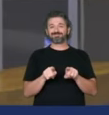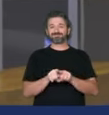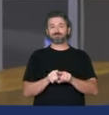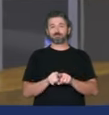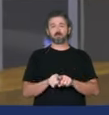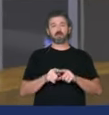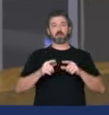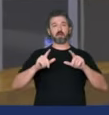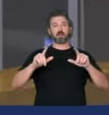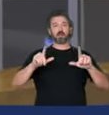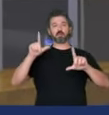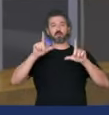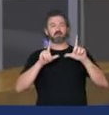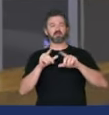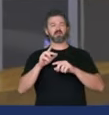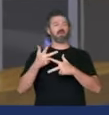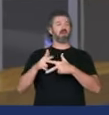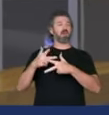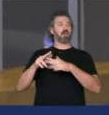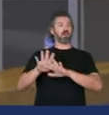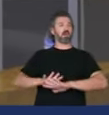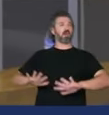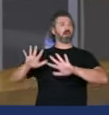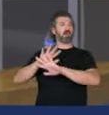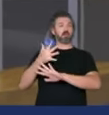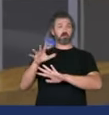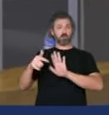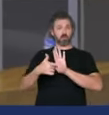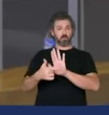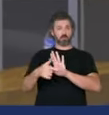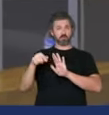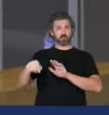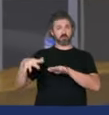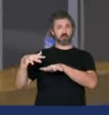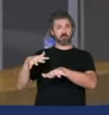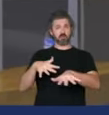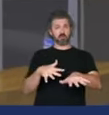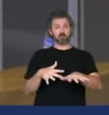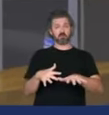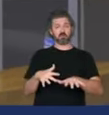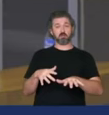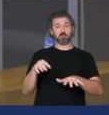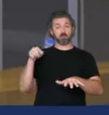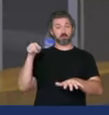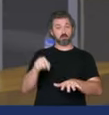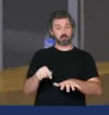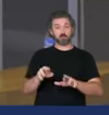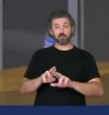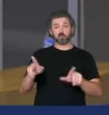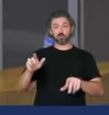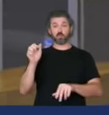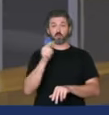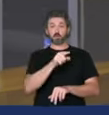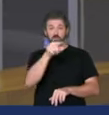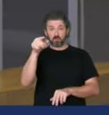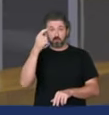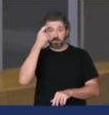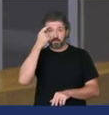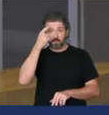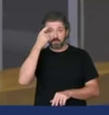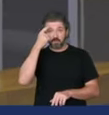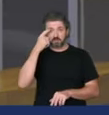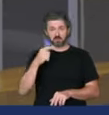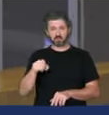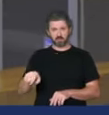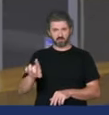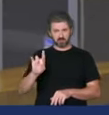imprensa abafando, não querendo mostrar essas manifestações. Manifestações que, ao contrário do que alguns pensam, não são